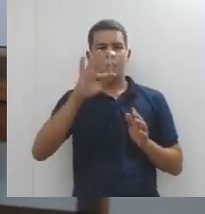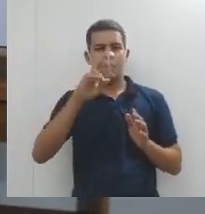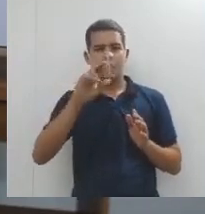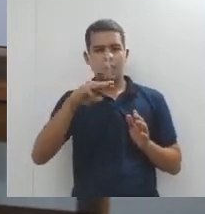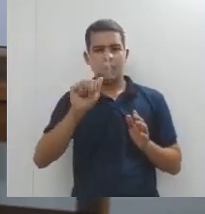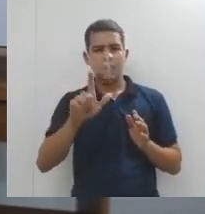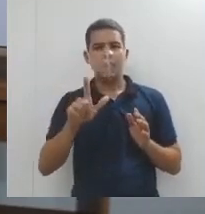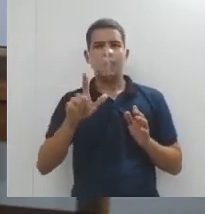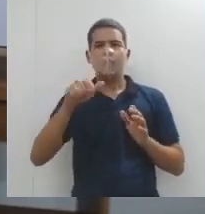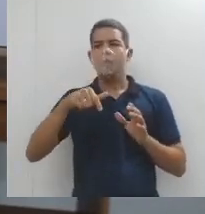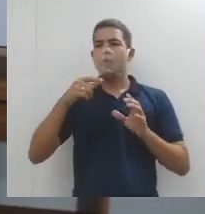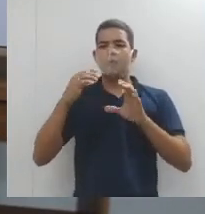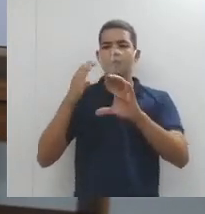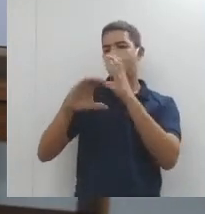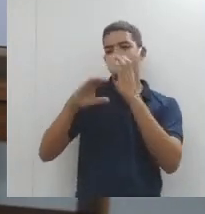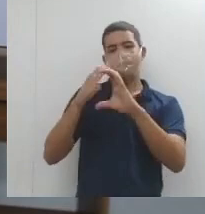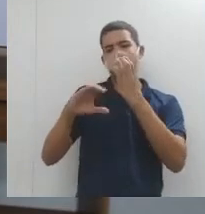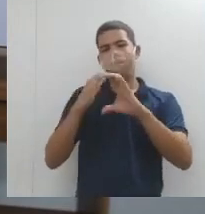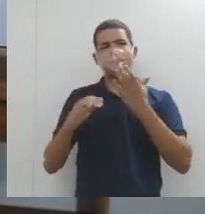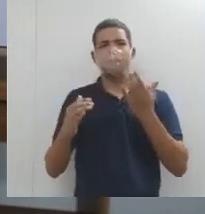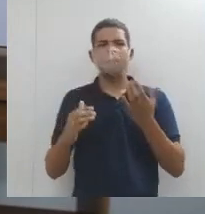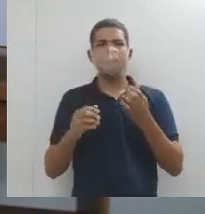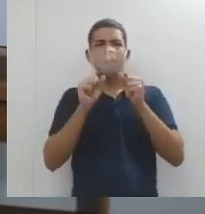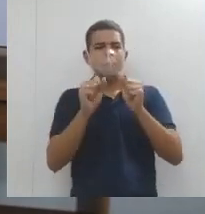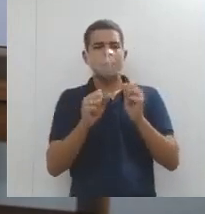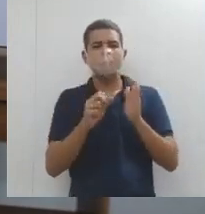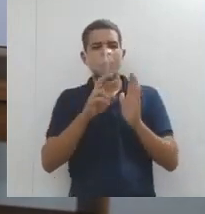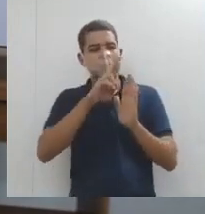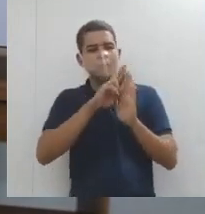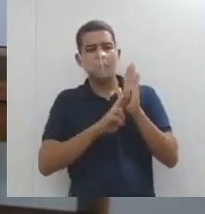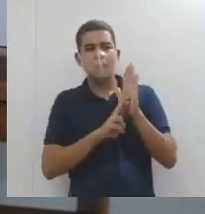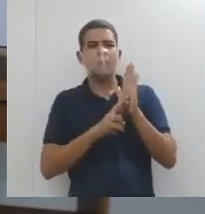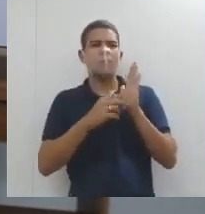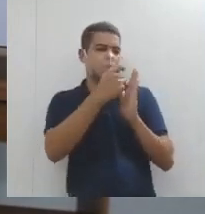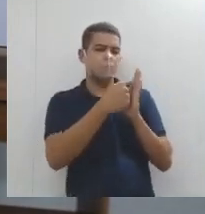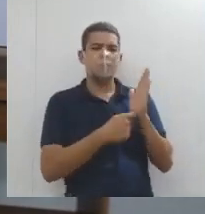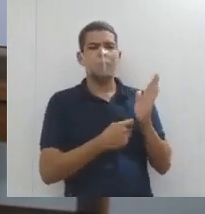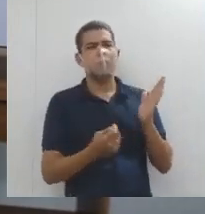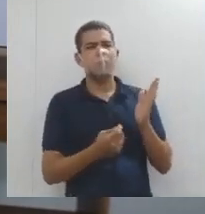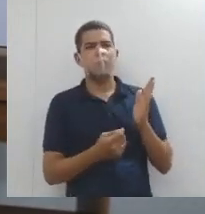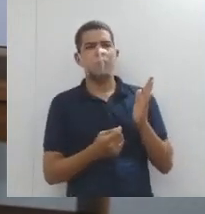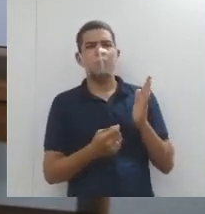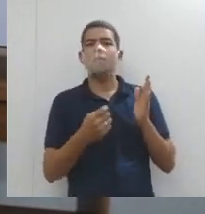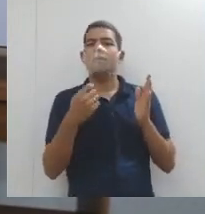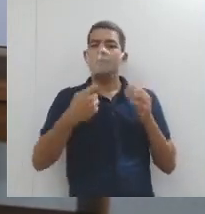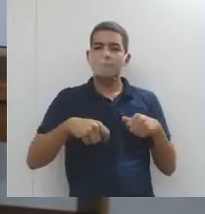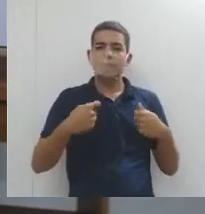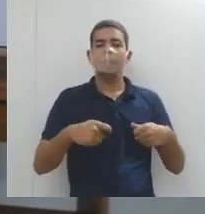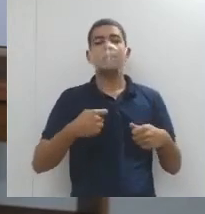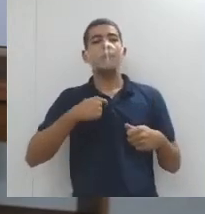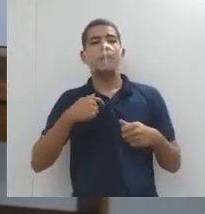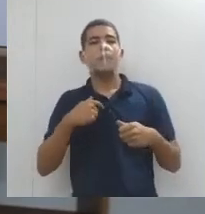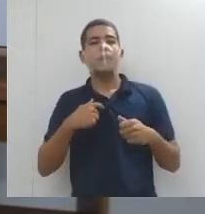numa situação comunicativa formal, por exemplo, a produção de uma redação, é preciso sim que você